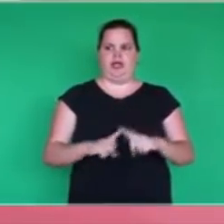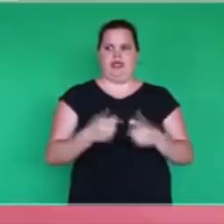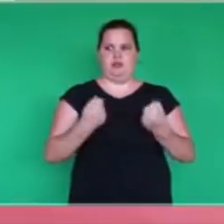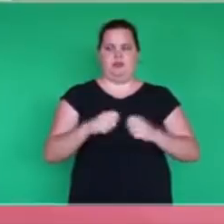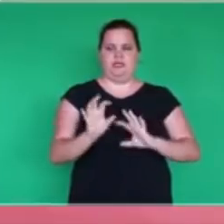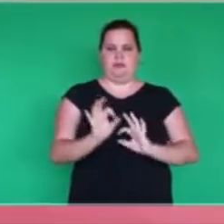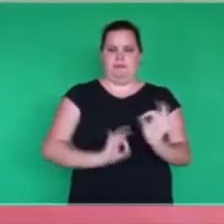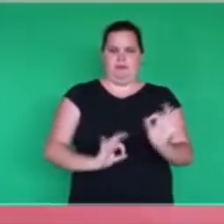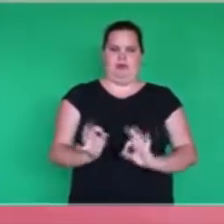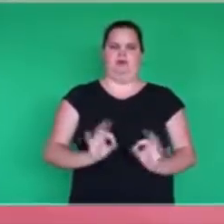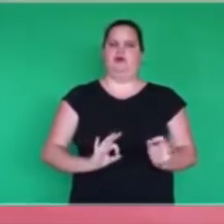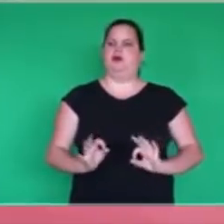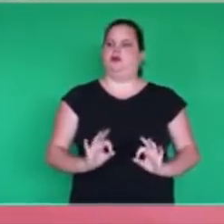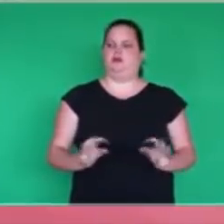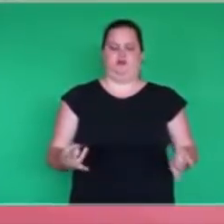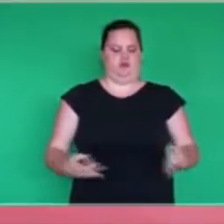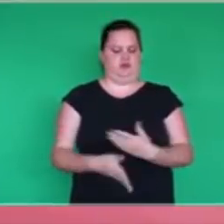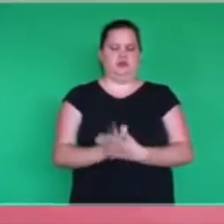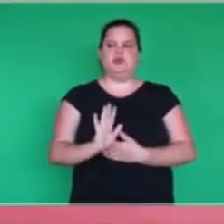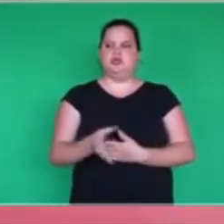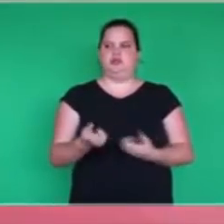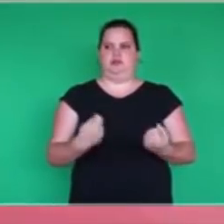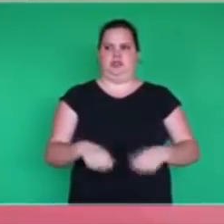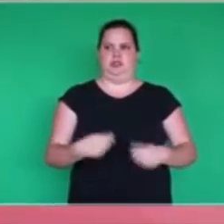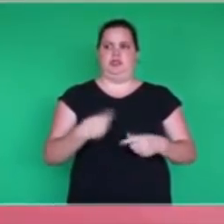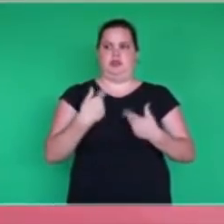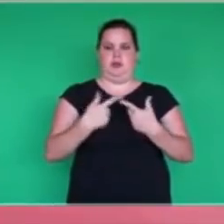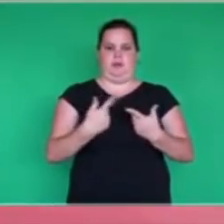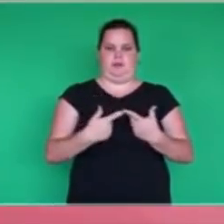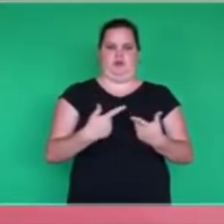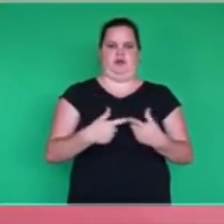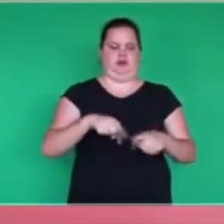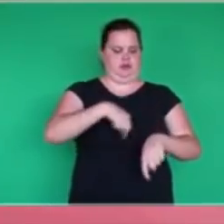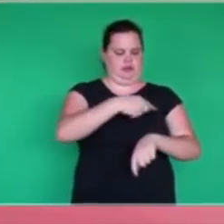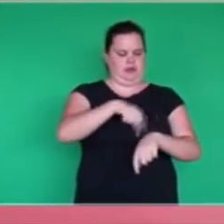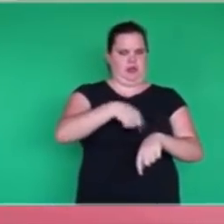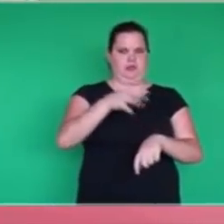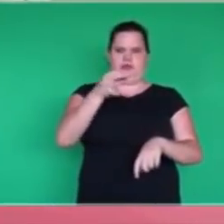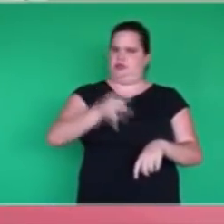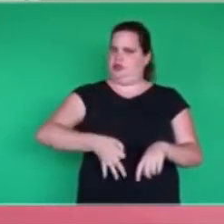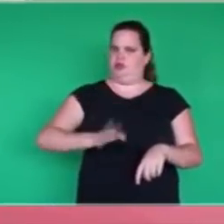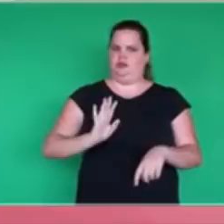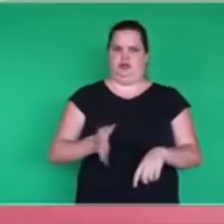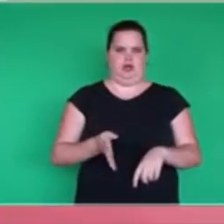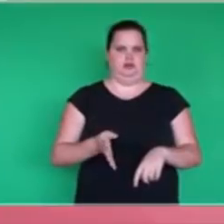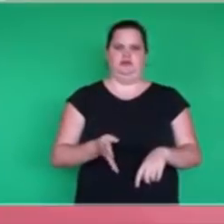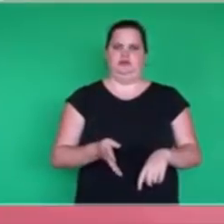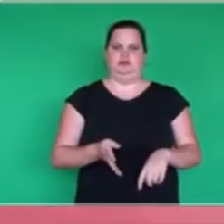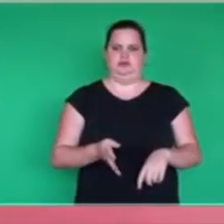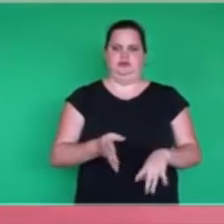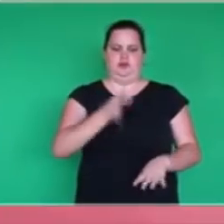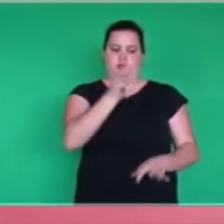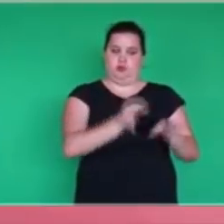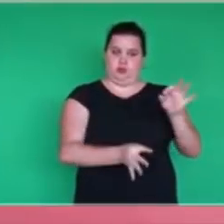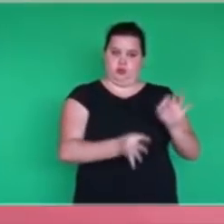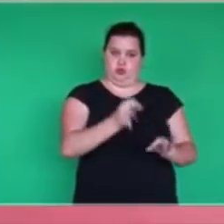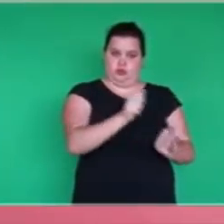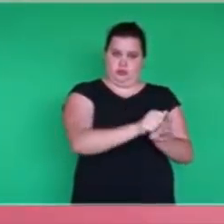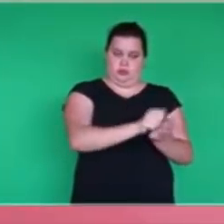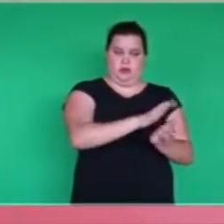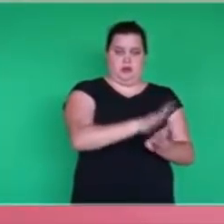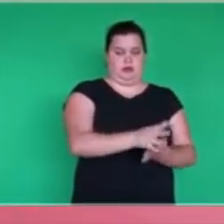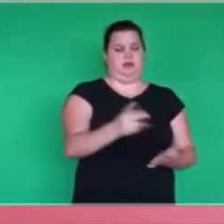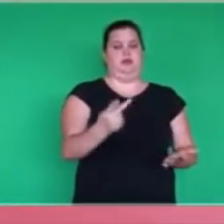preparar, porque os dias estão contados, os juízos de Deus já estão